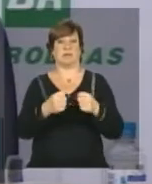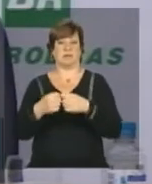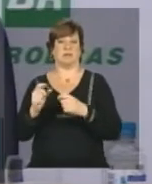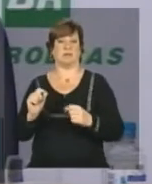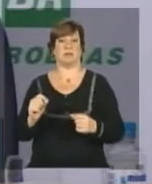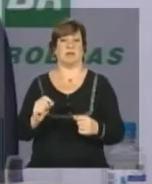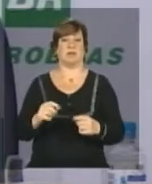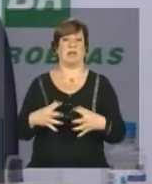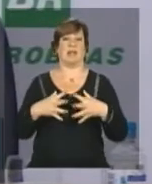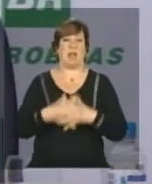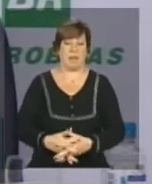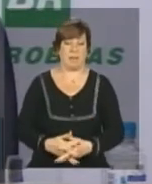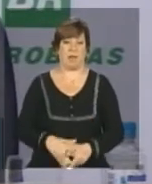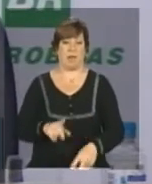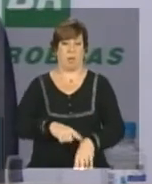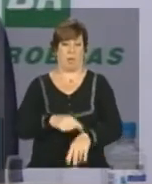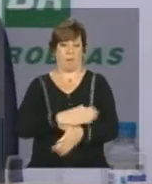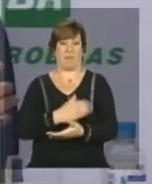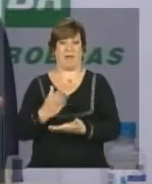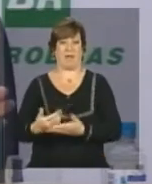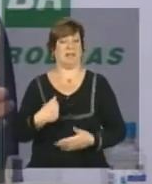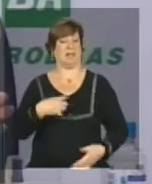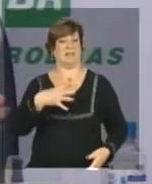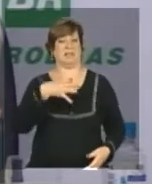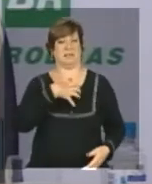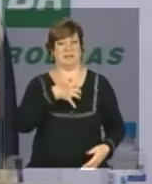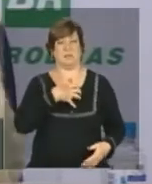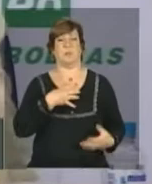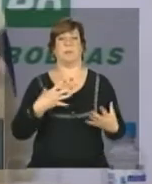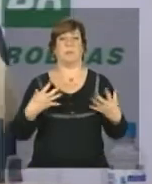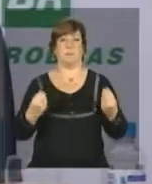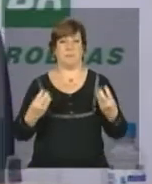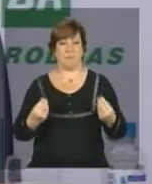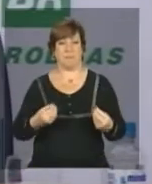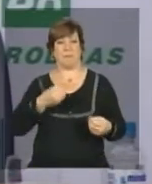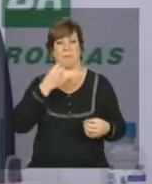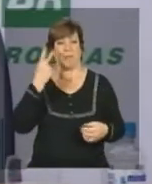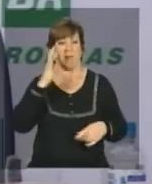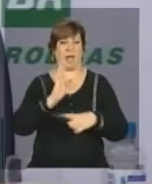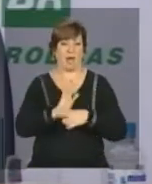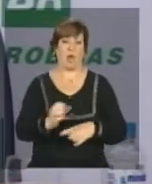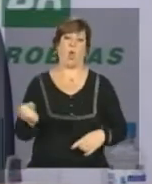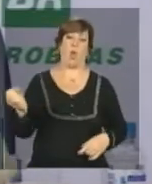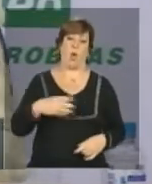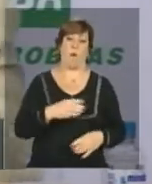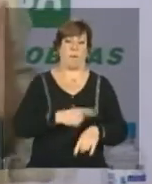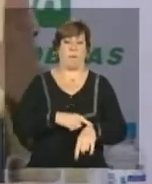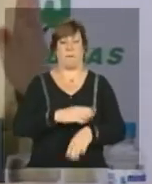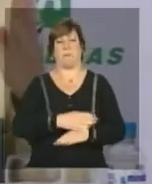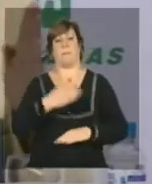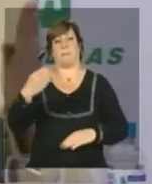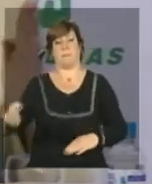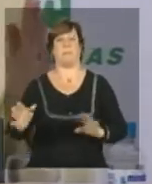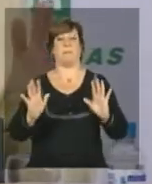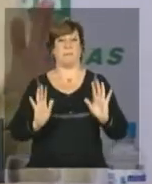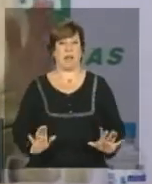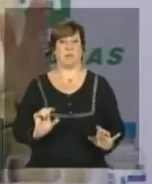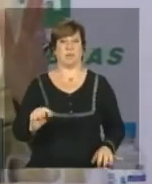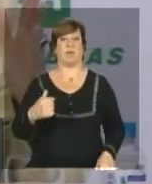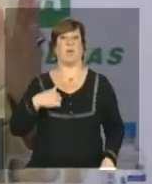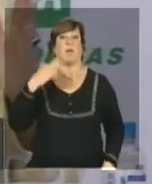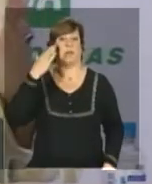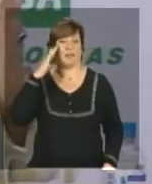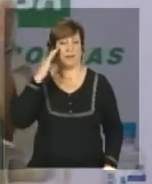prazo, eu me sinto extremamente confortável para definir um novo prazo. O que eu entendo é